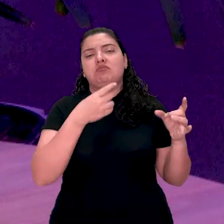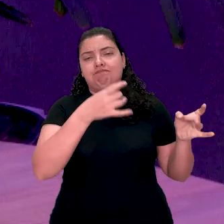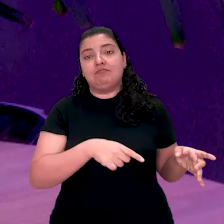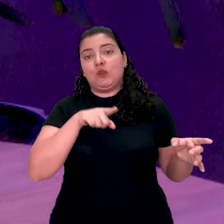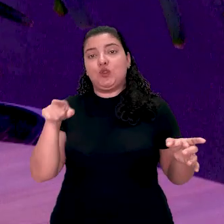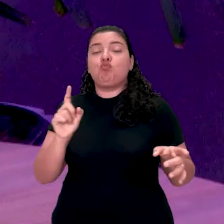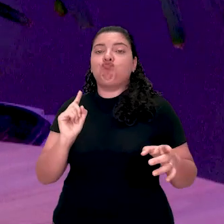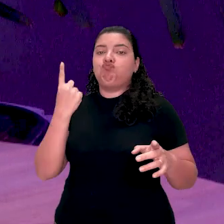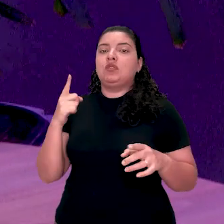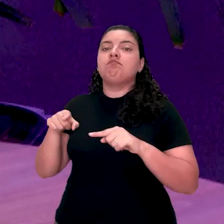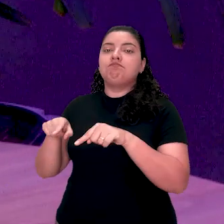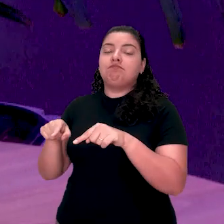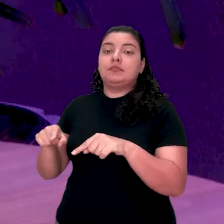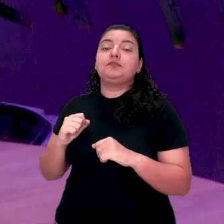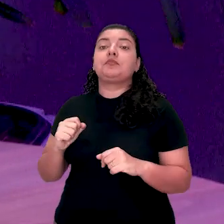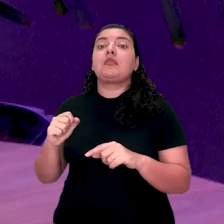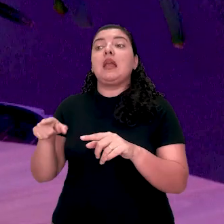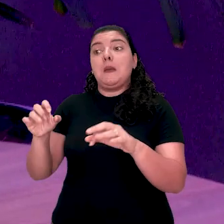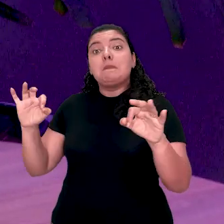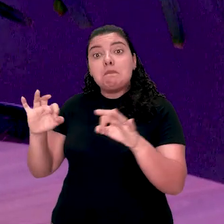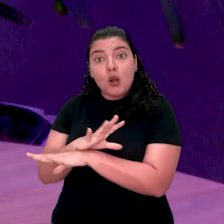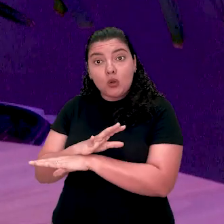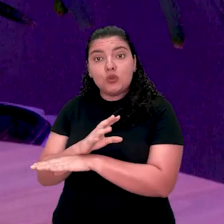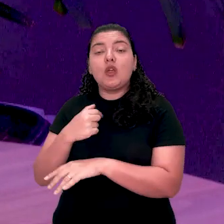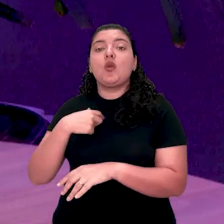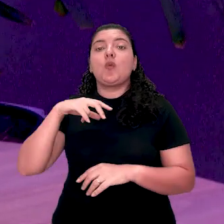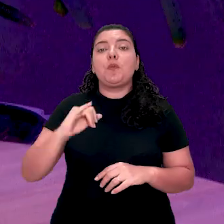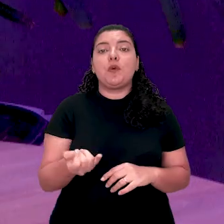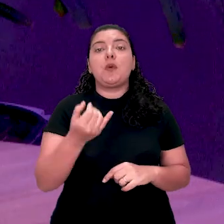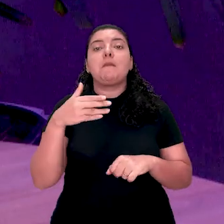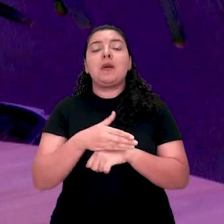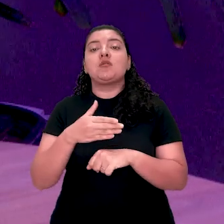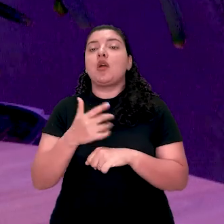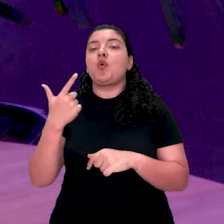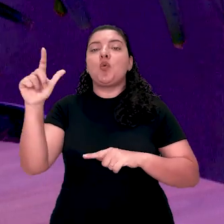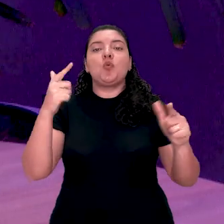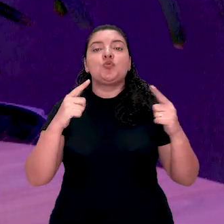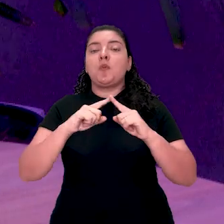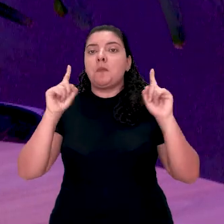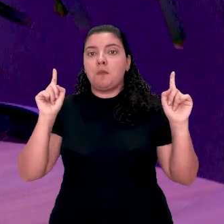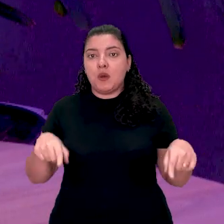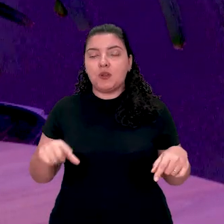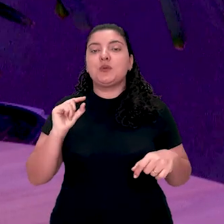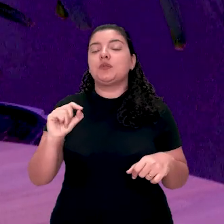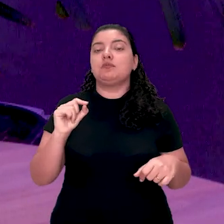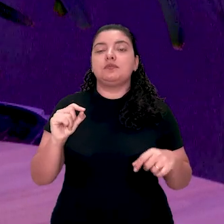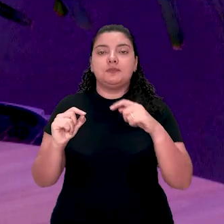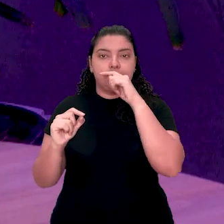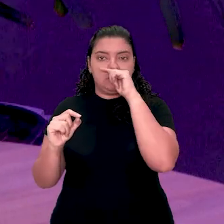das Graças e depois do Nossa Senhora das Graças eu tive a oportunidade de participar de outros projetos. Eu participei de um